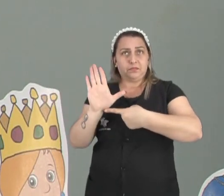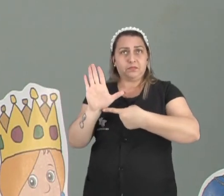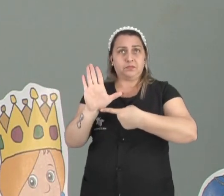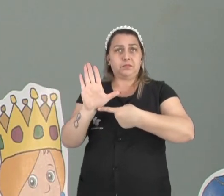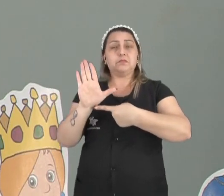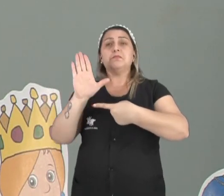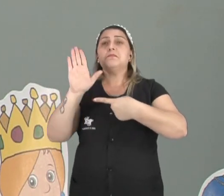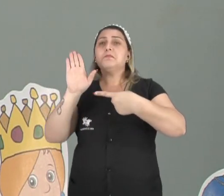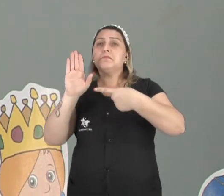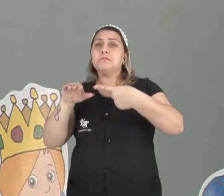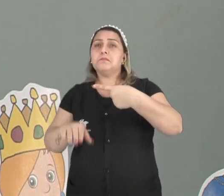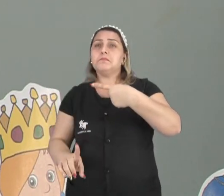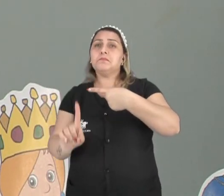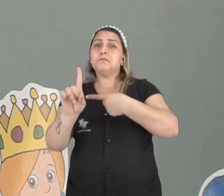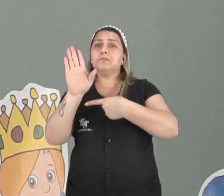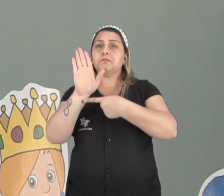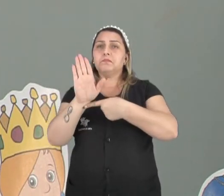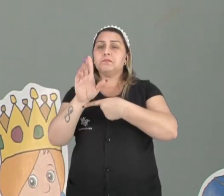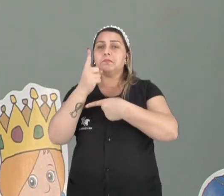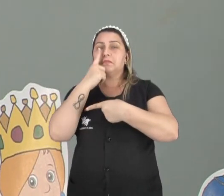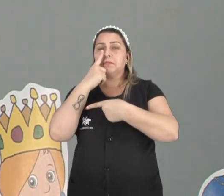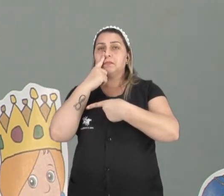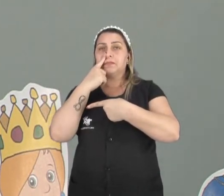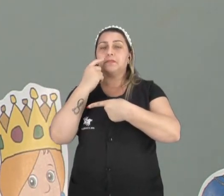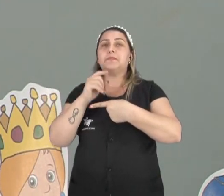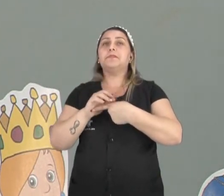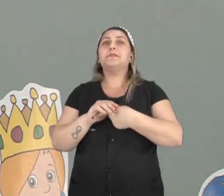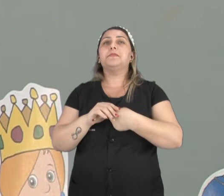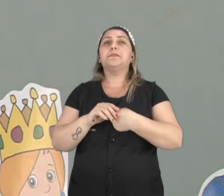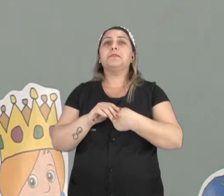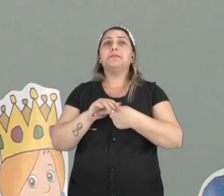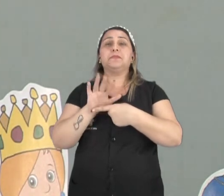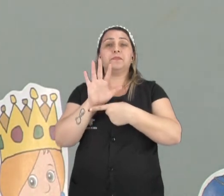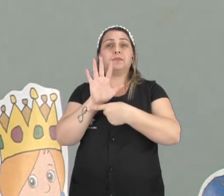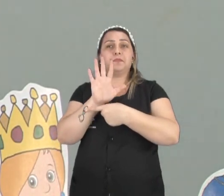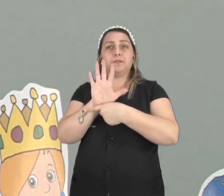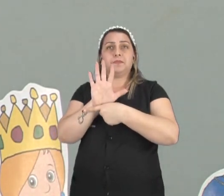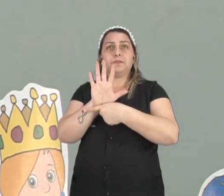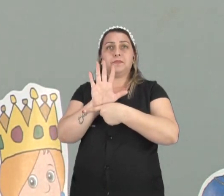tem menos de 1 palmo? Vamos conferir?